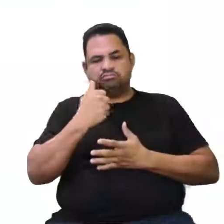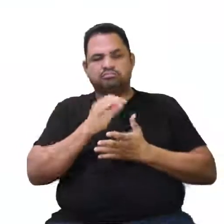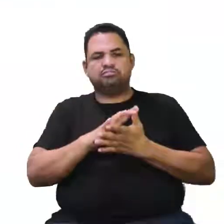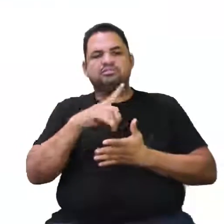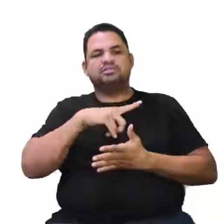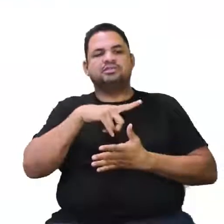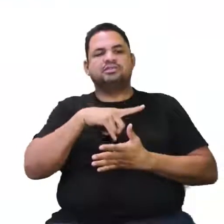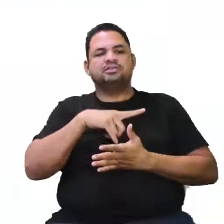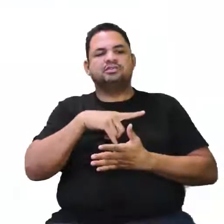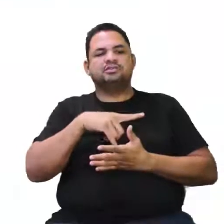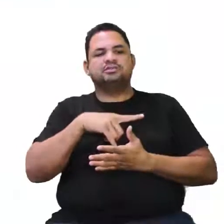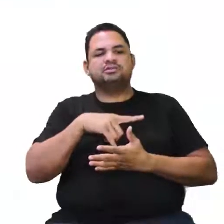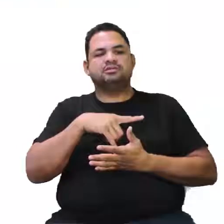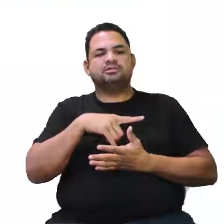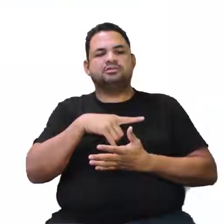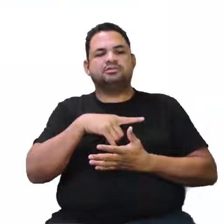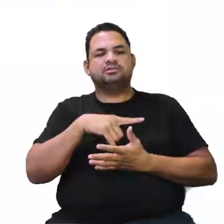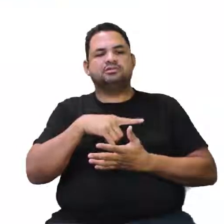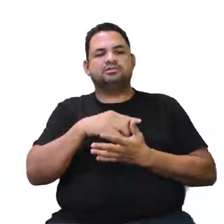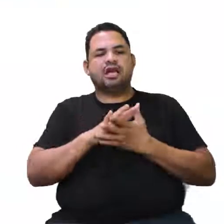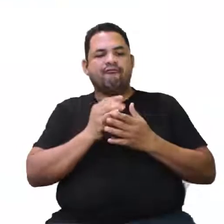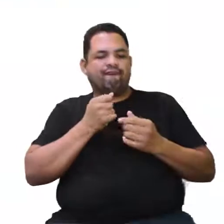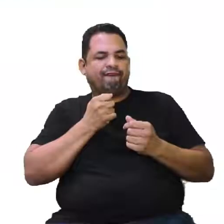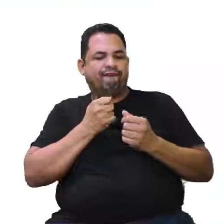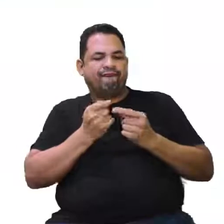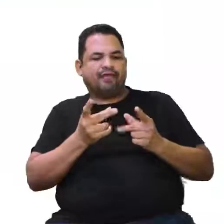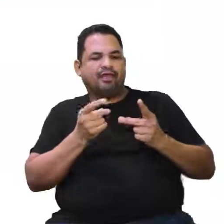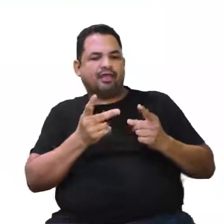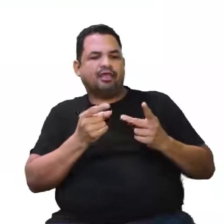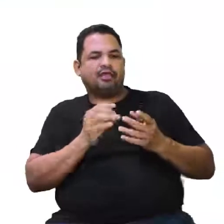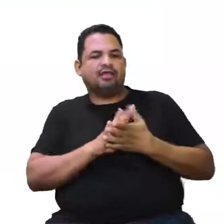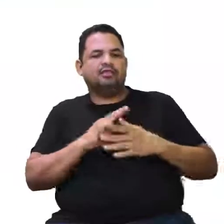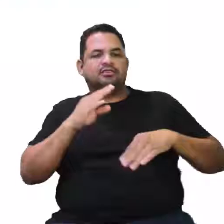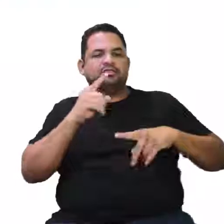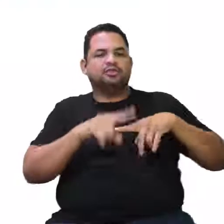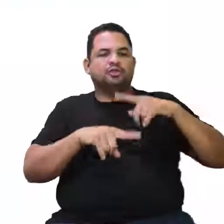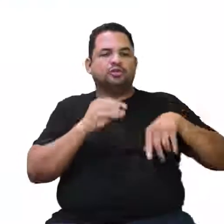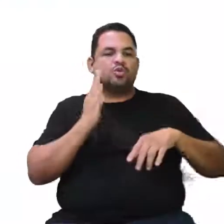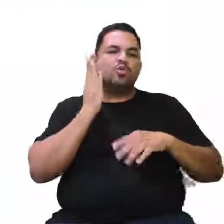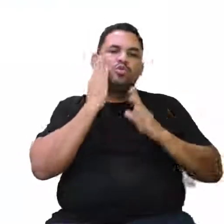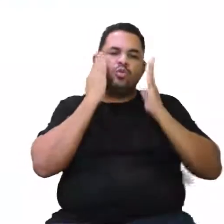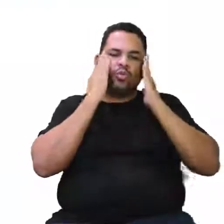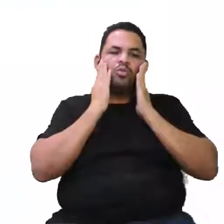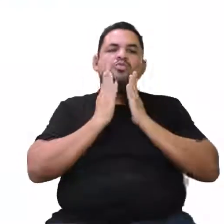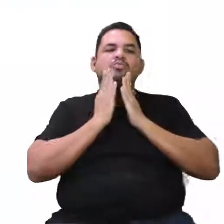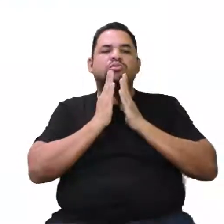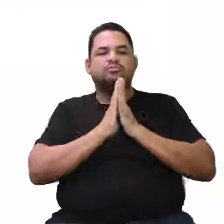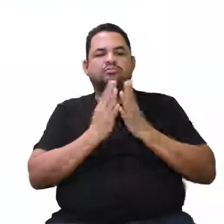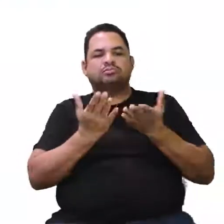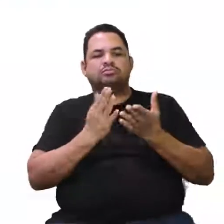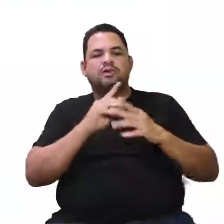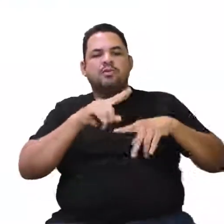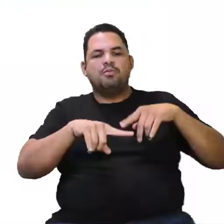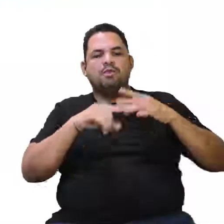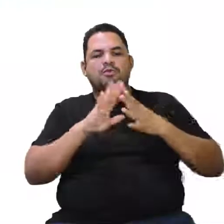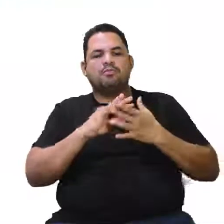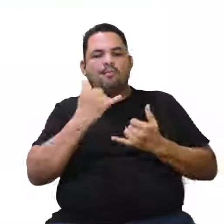tem envolvido aí o marketing, né? O marketing de produtos cosméticos, dietéticos,